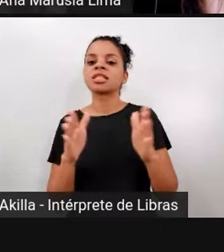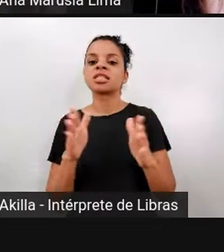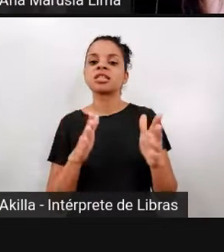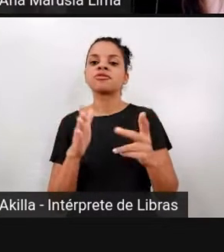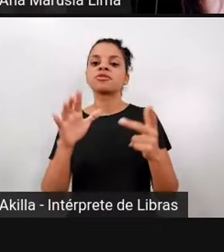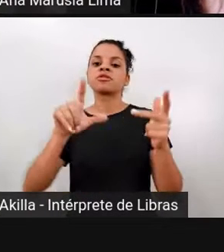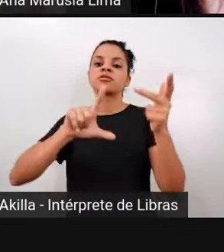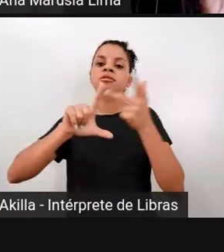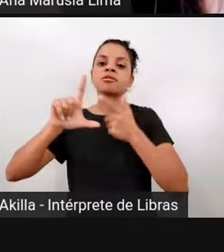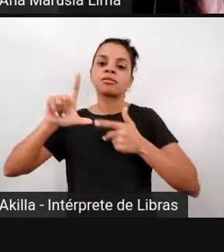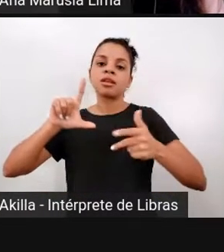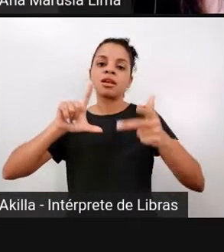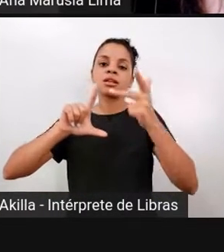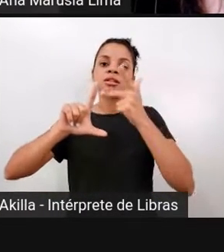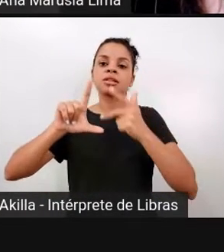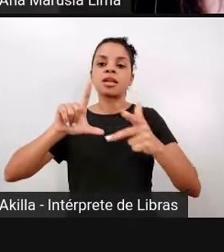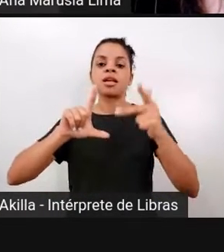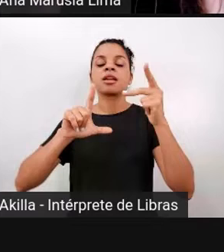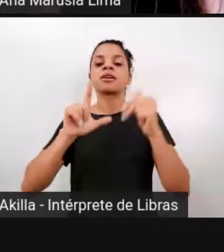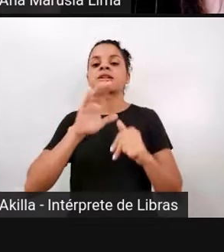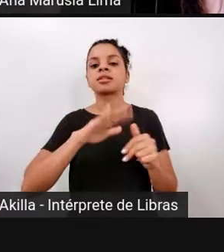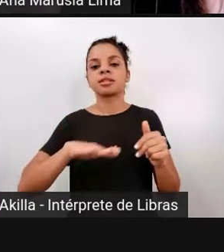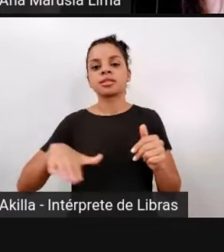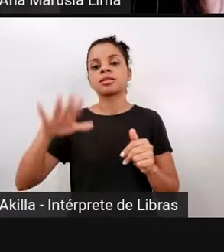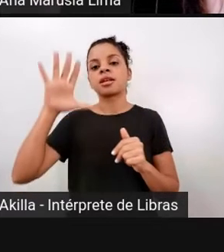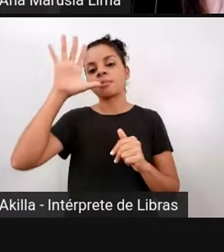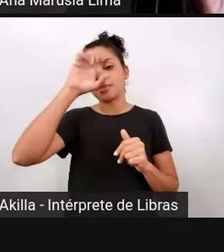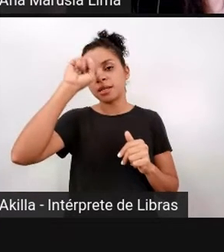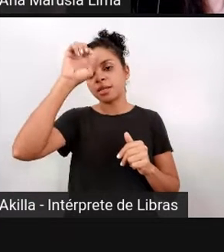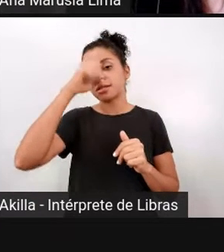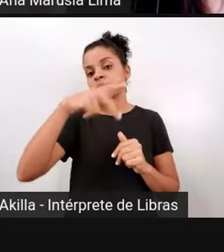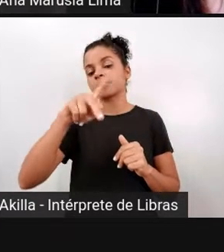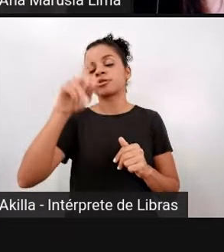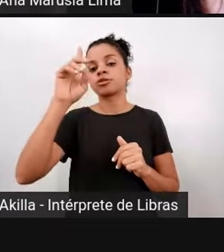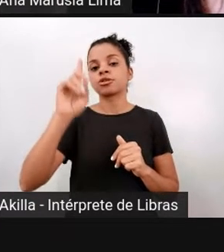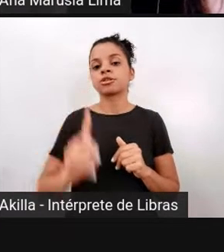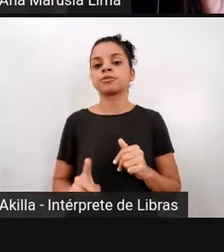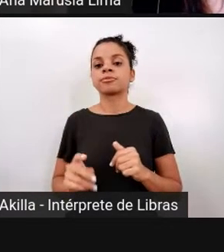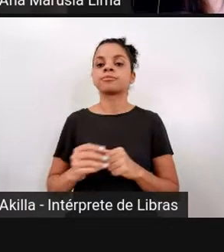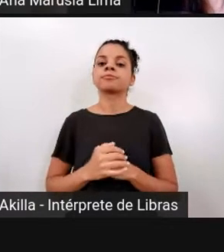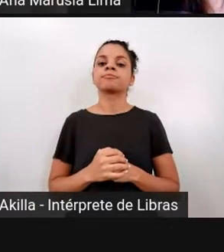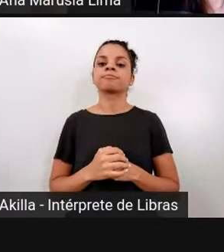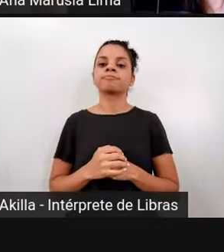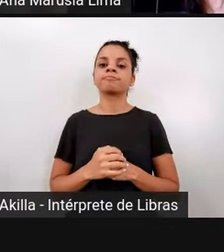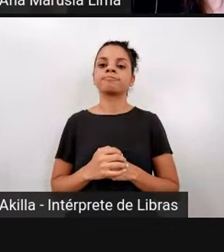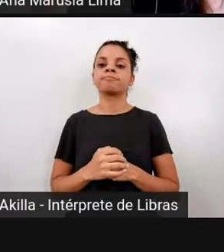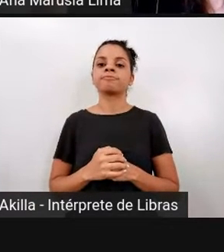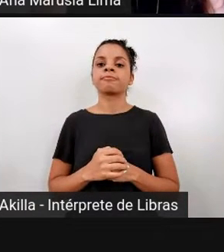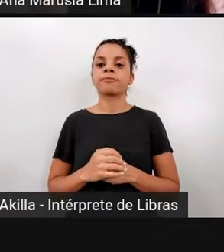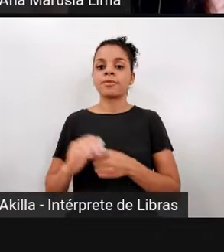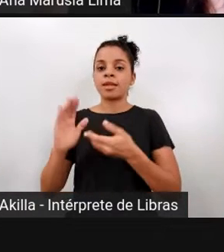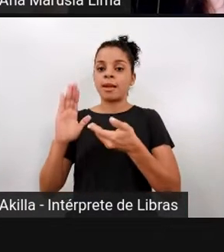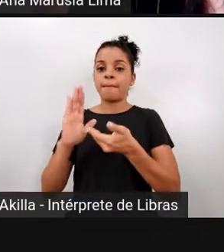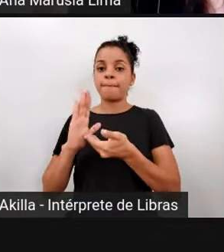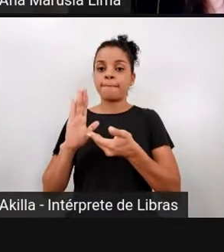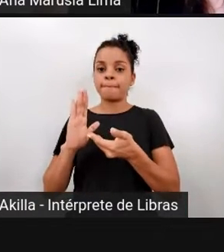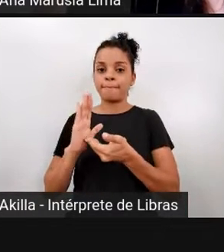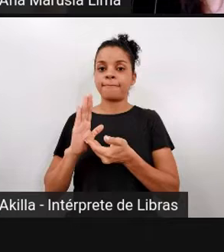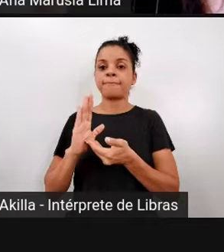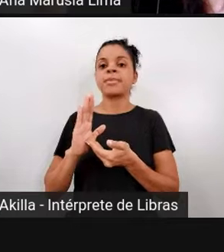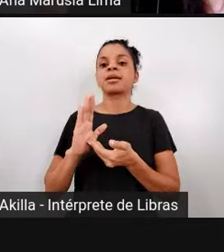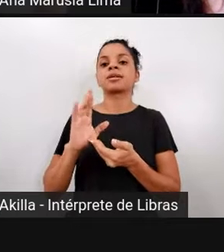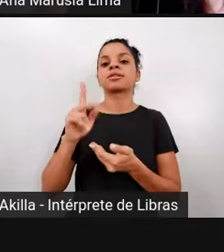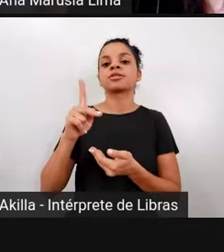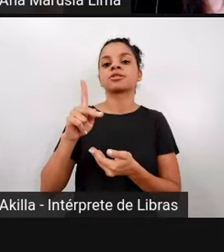crianças, desde cedo, aprendam quais são os seus próprios direitos. A página da Câmara no TikTok ela é bem mais recente, ela é de